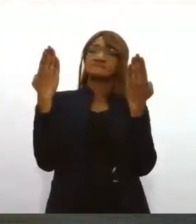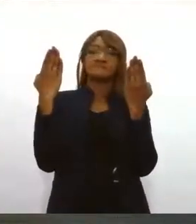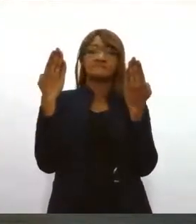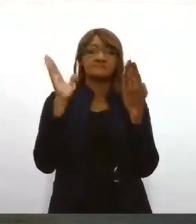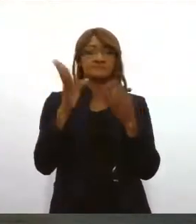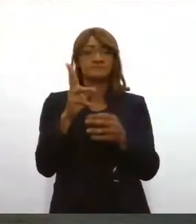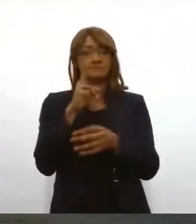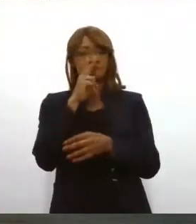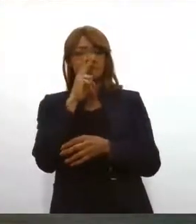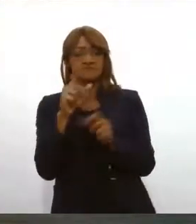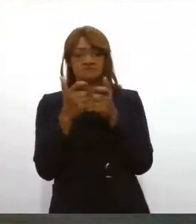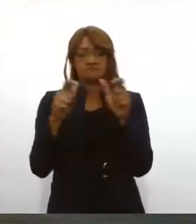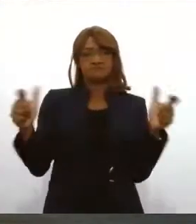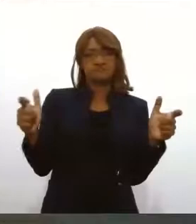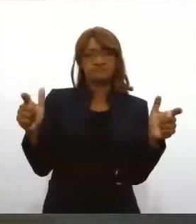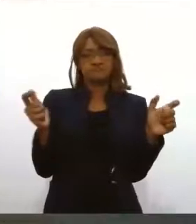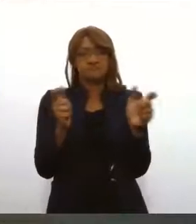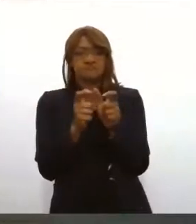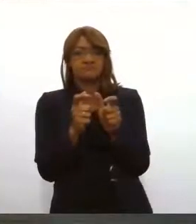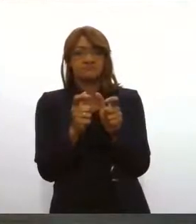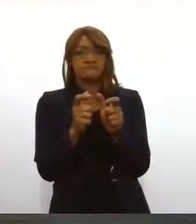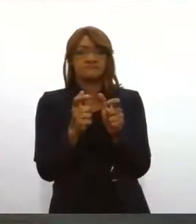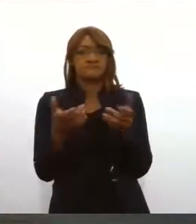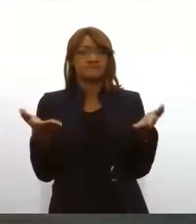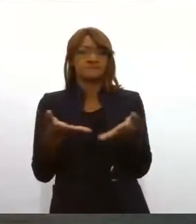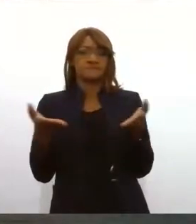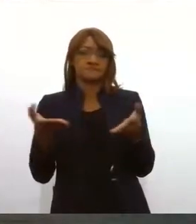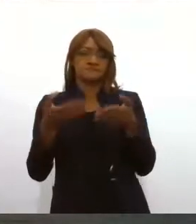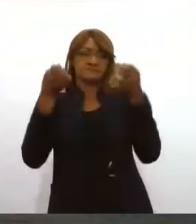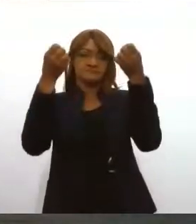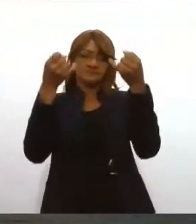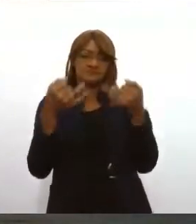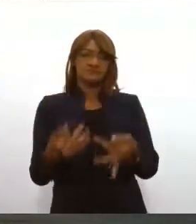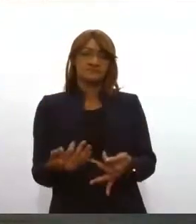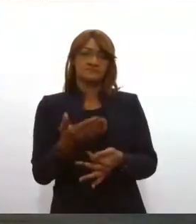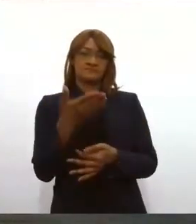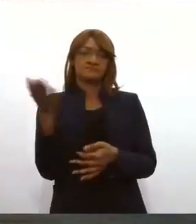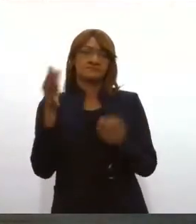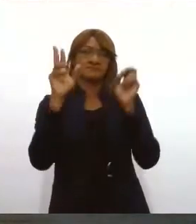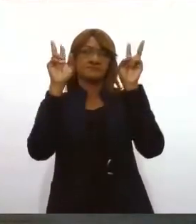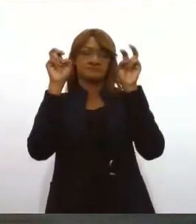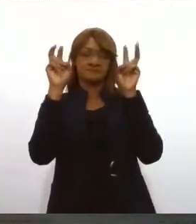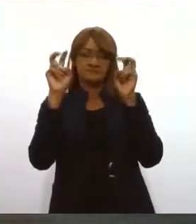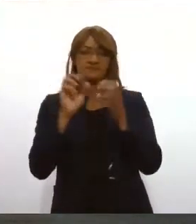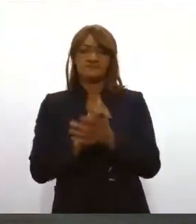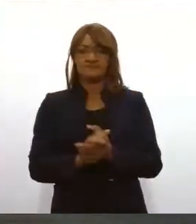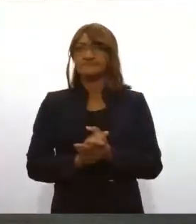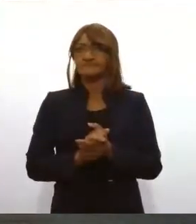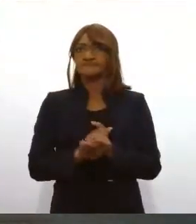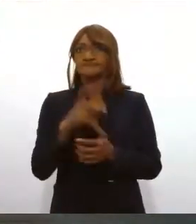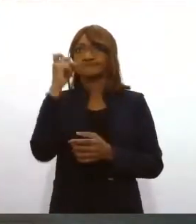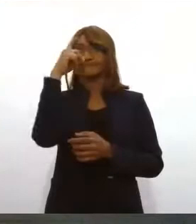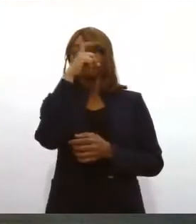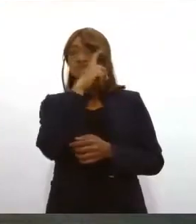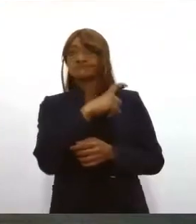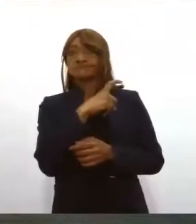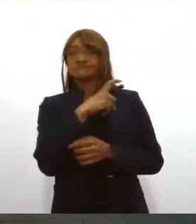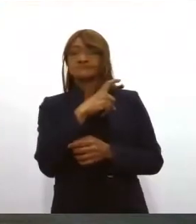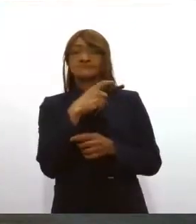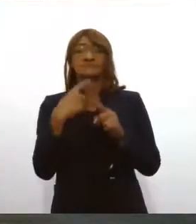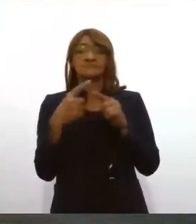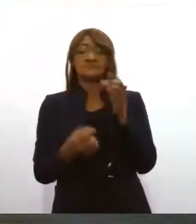ou médio porte, né? A gente vai falar sobre isso a partir de agora. É um assunto aí até polêmico, porque gera muita dúvida em relação a